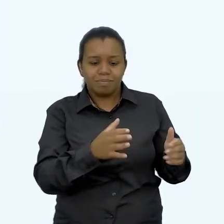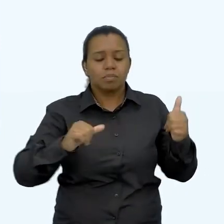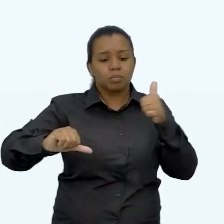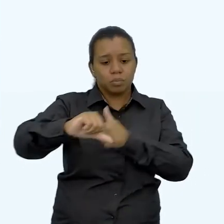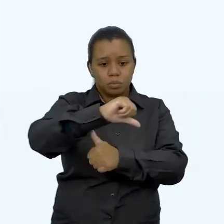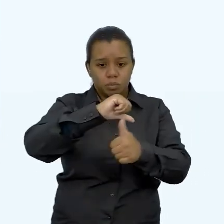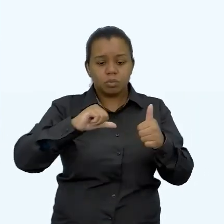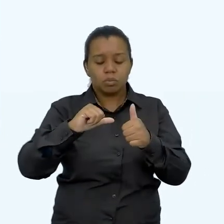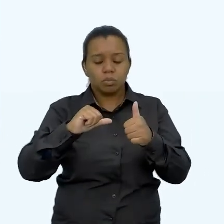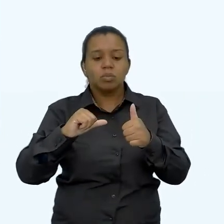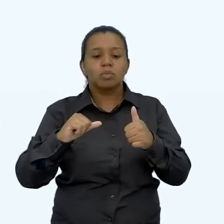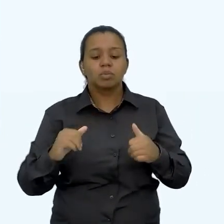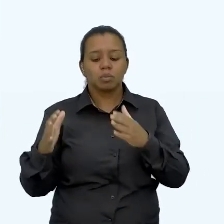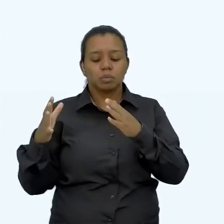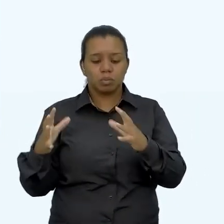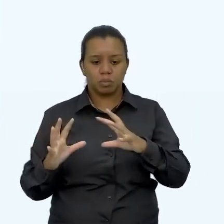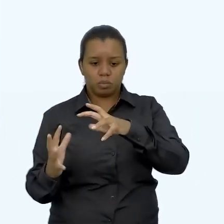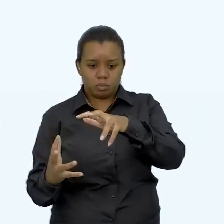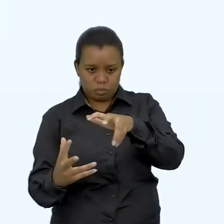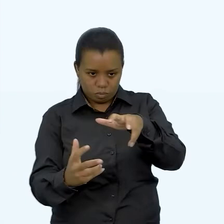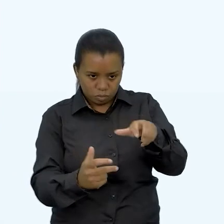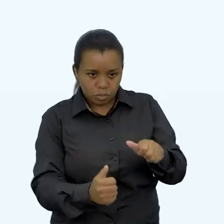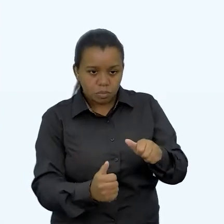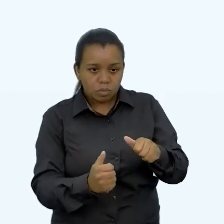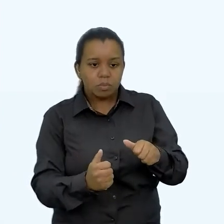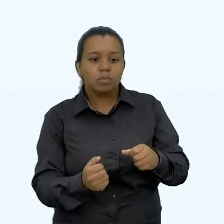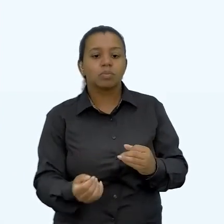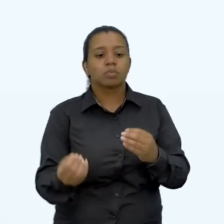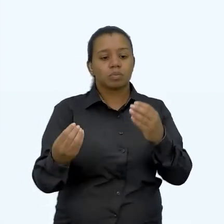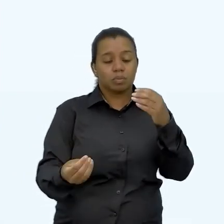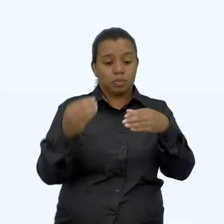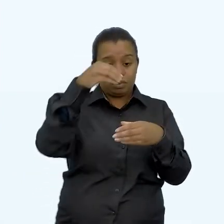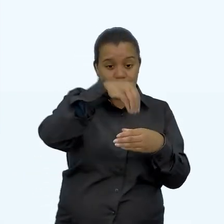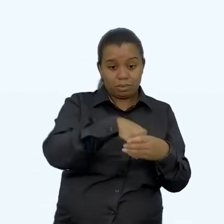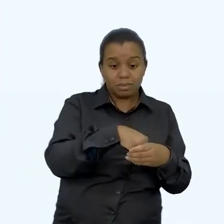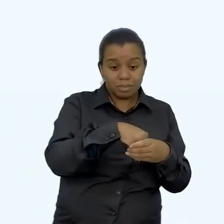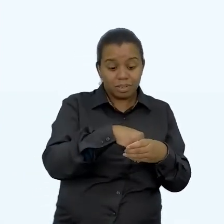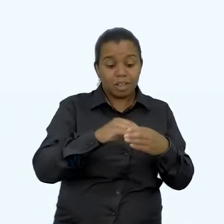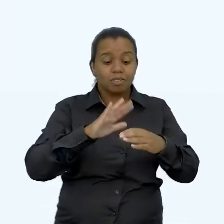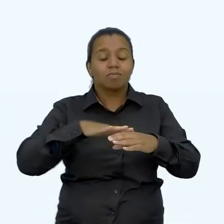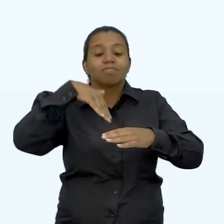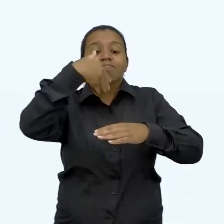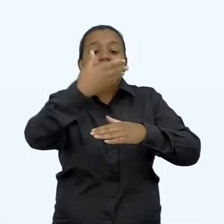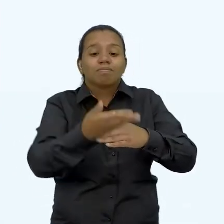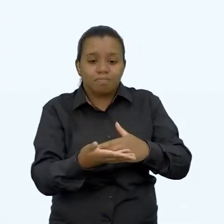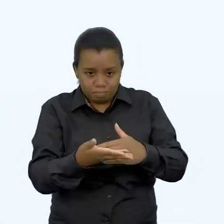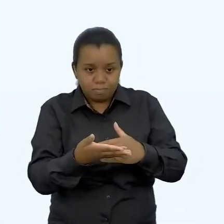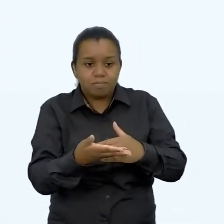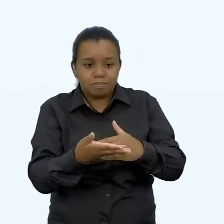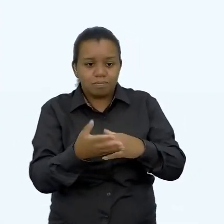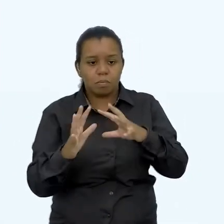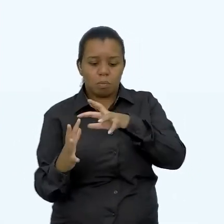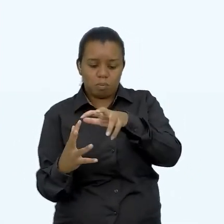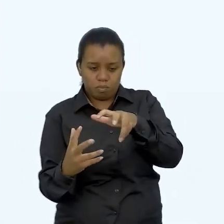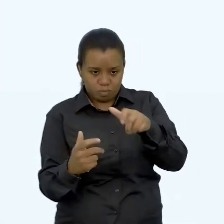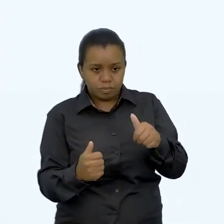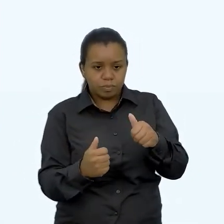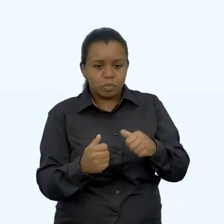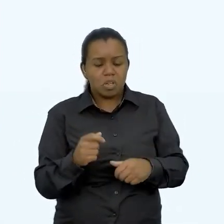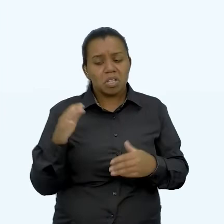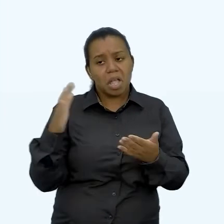meio físico. Enquanto alguns processos são lentos e pouco percebidos pelo ser humano, outros são